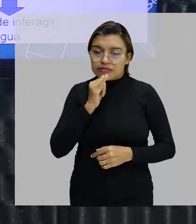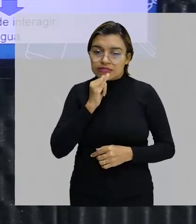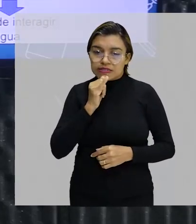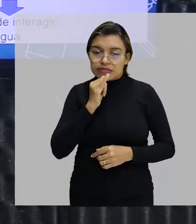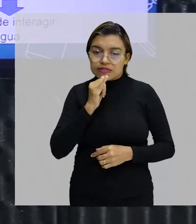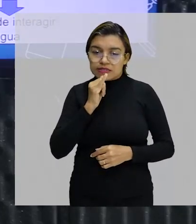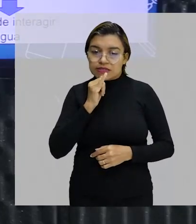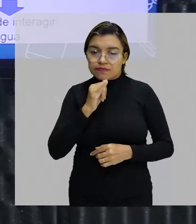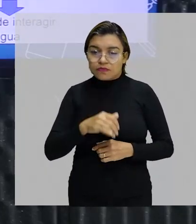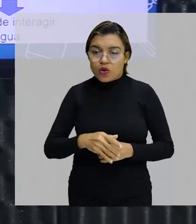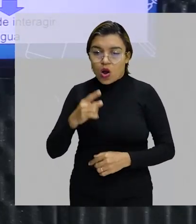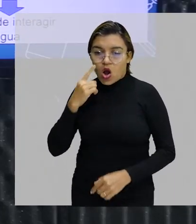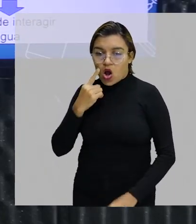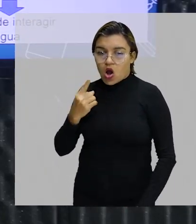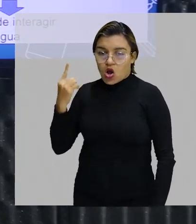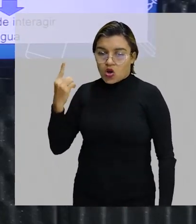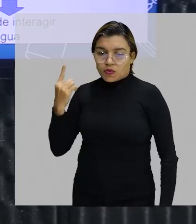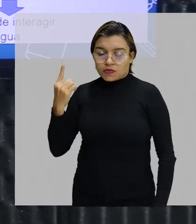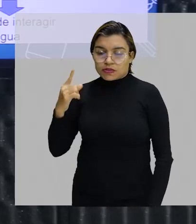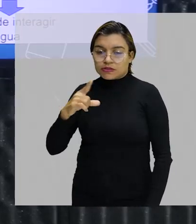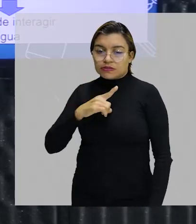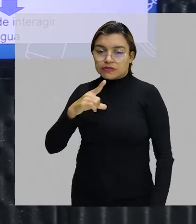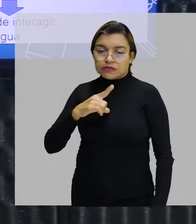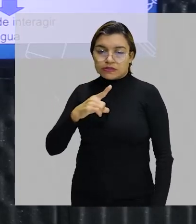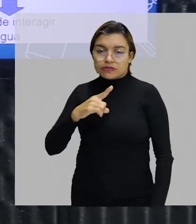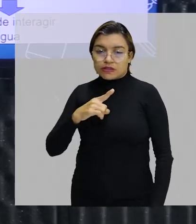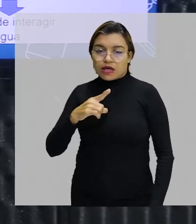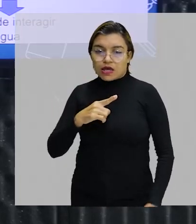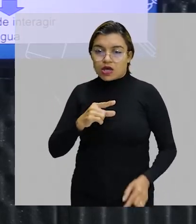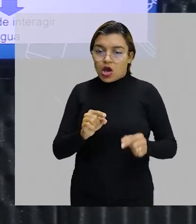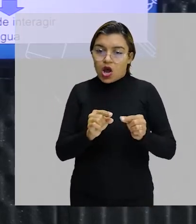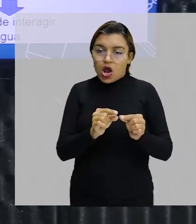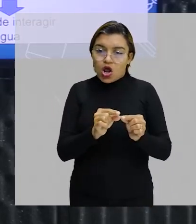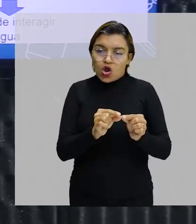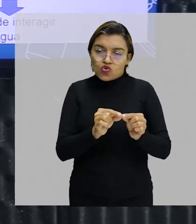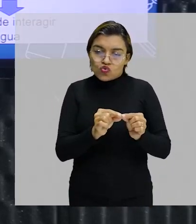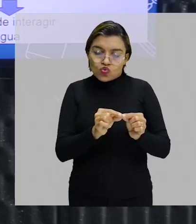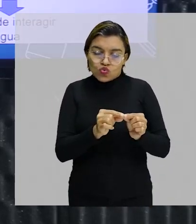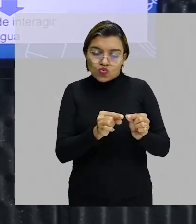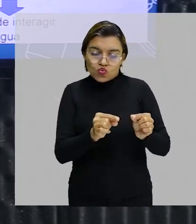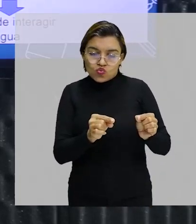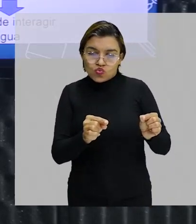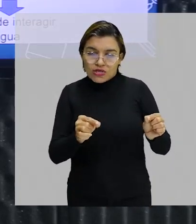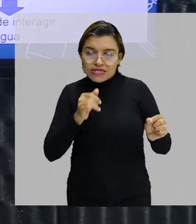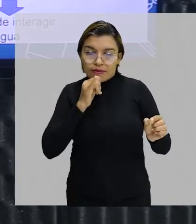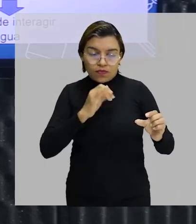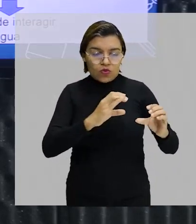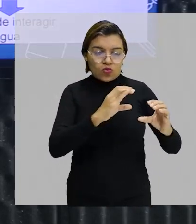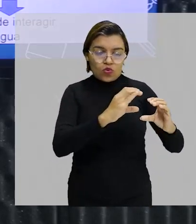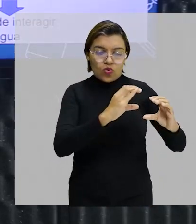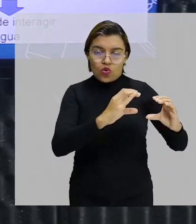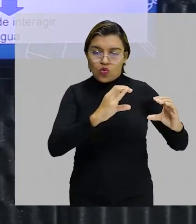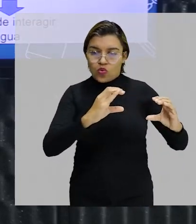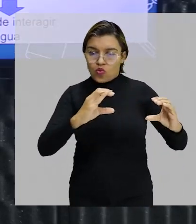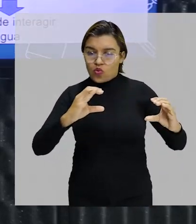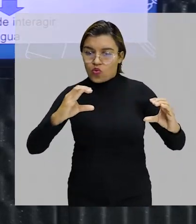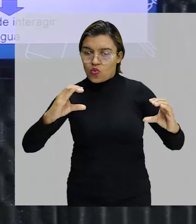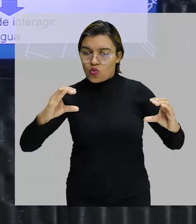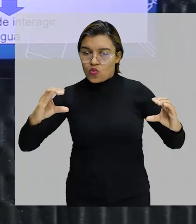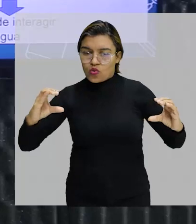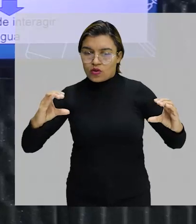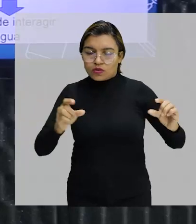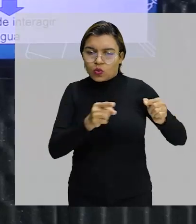um detergente. Nós vamos ter uma longa cadeia de carbonos, e essa cadeia